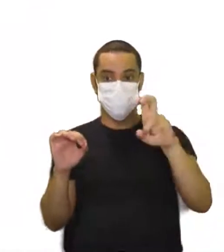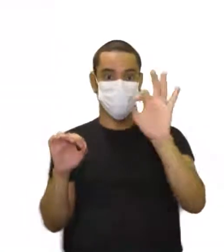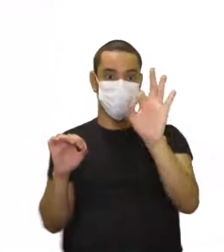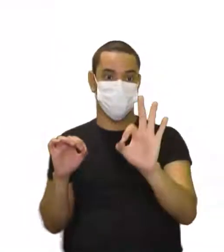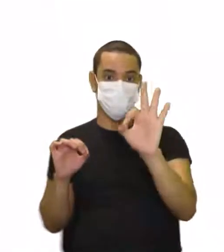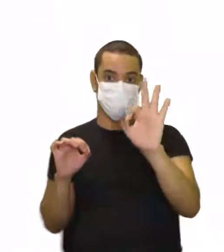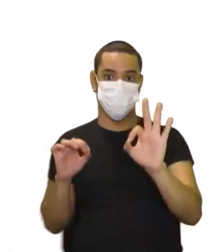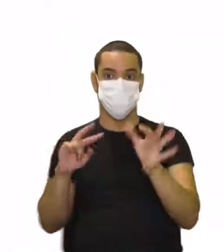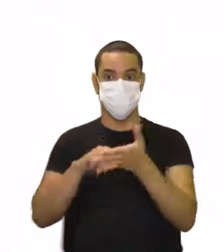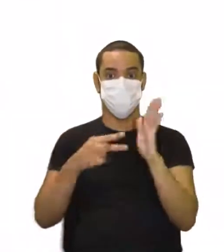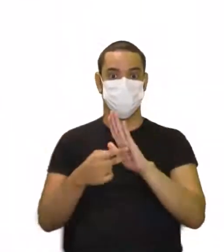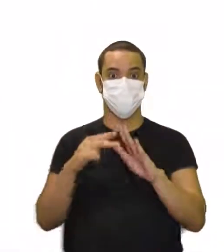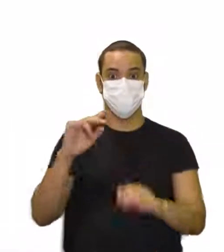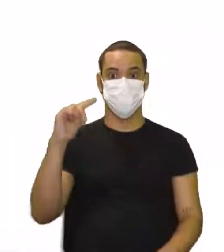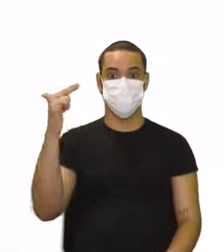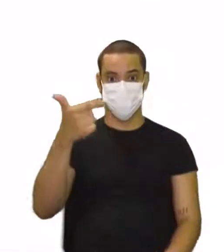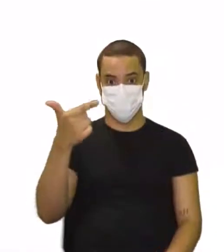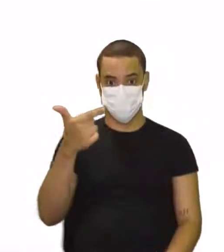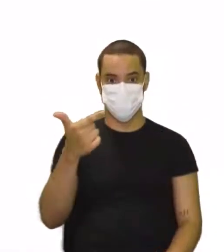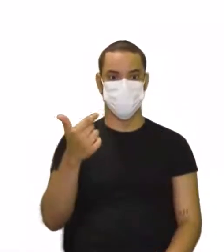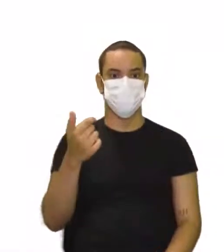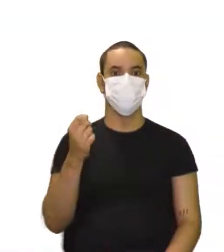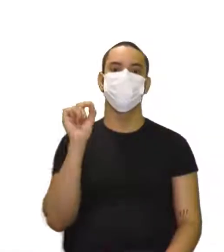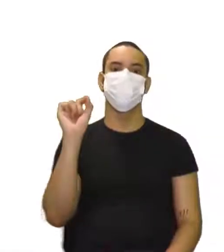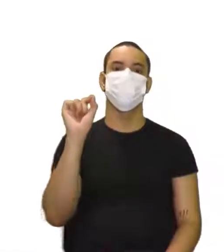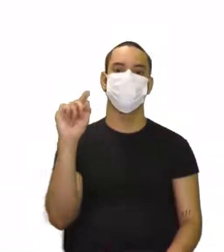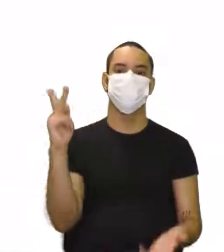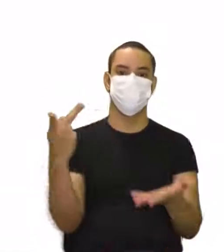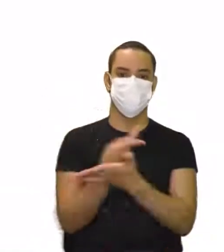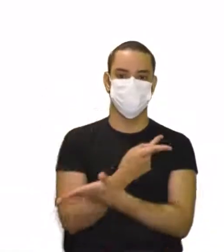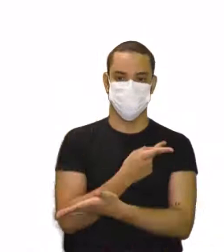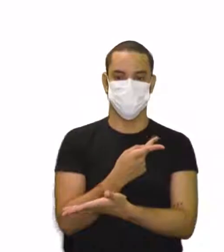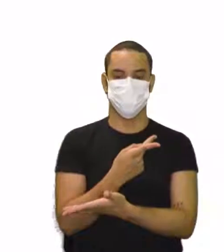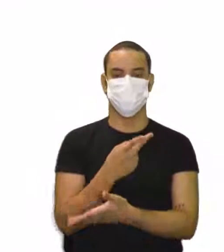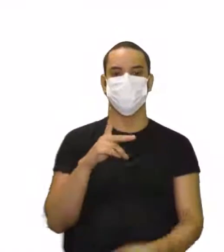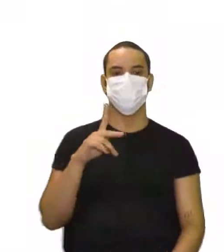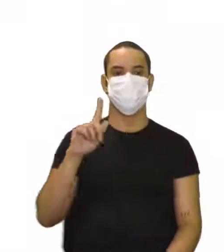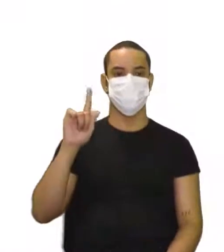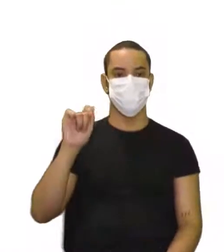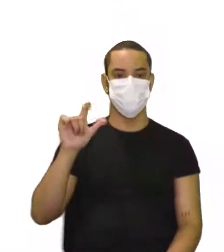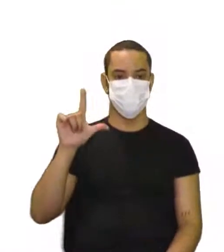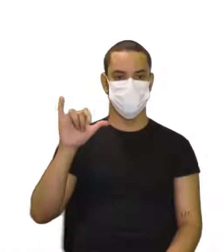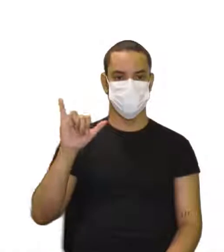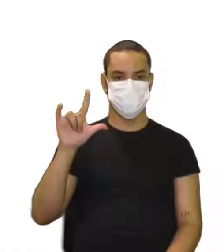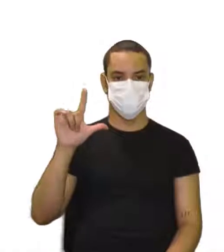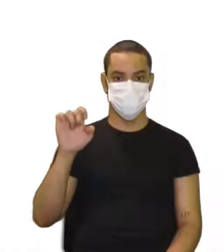0,75% são duas. O que acontece? Olha só, por Galileu, eu teria